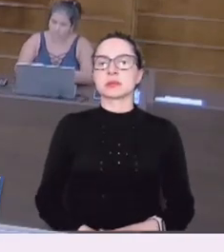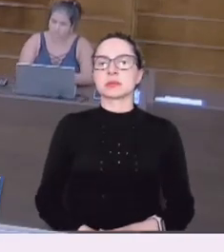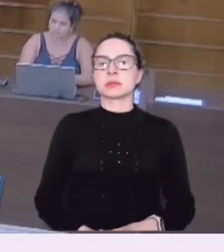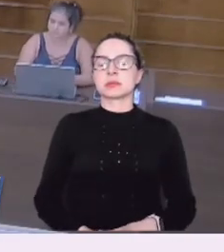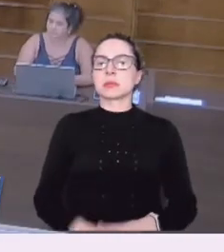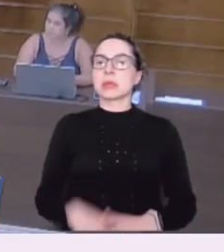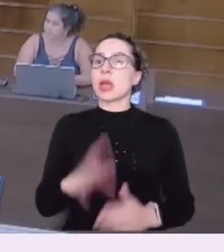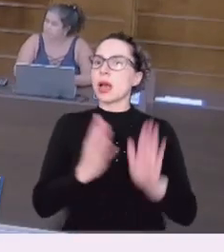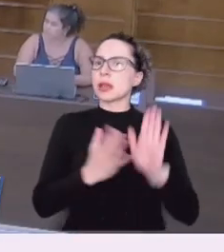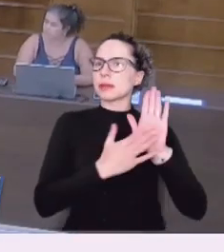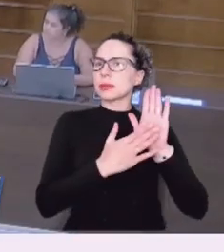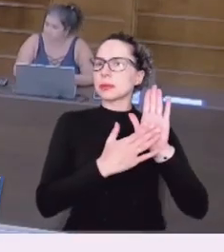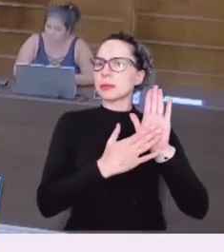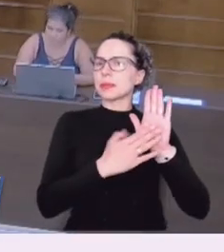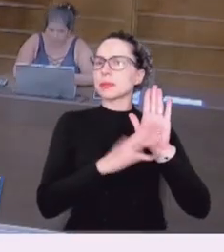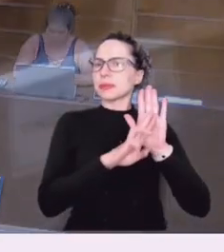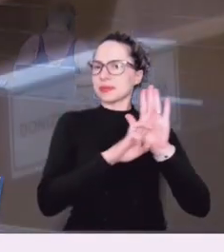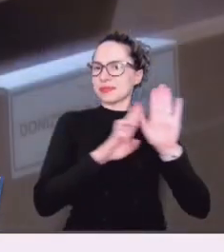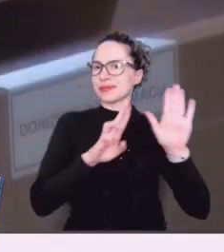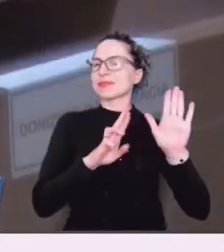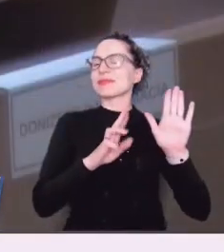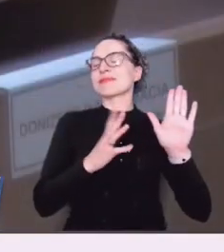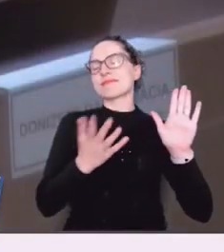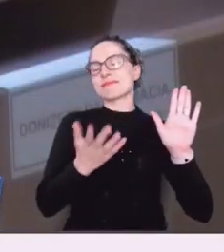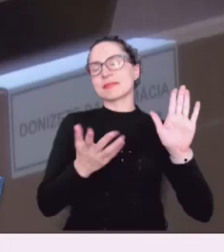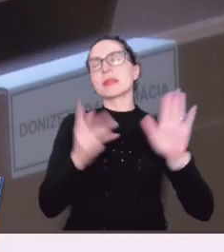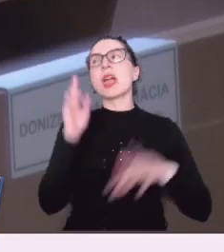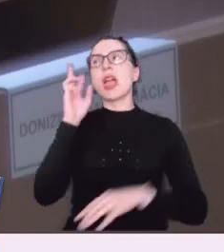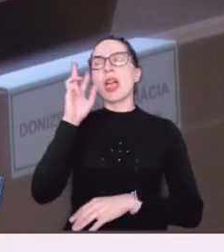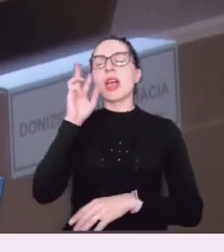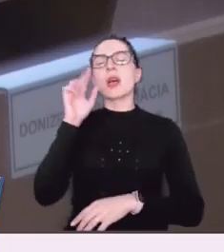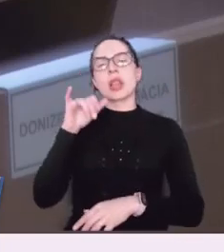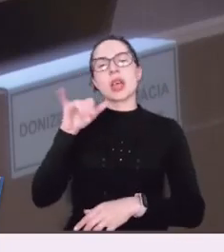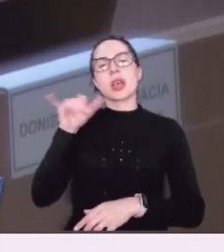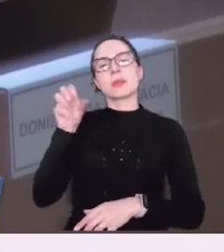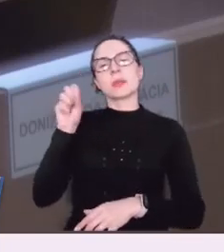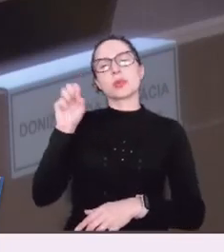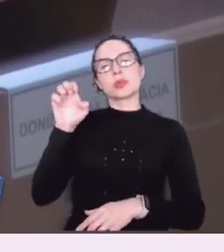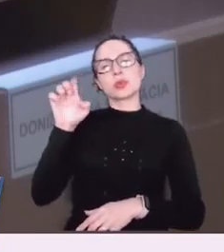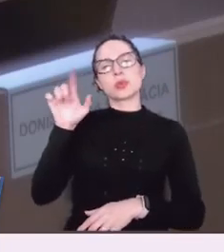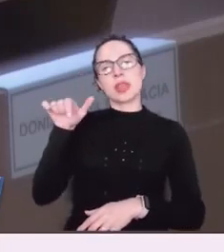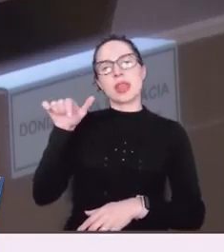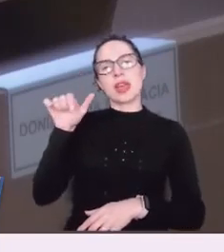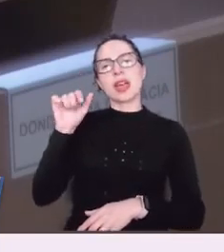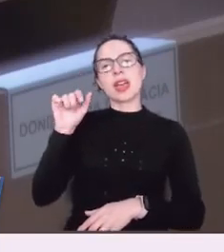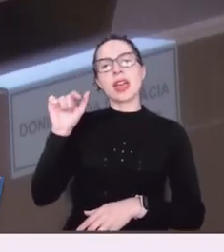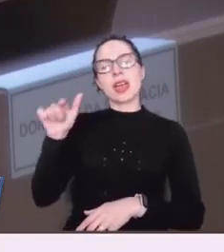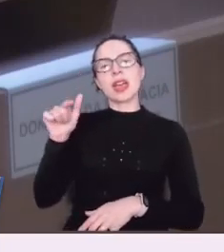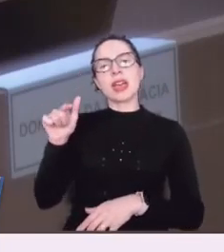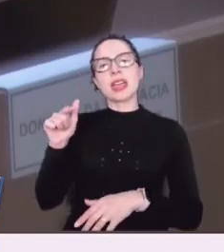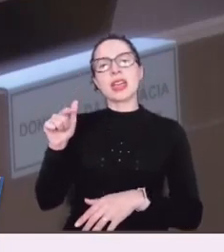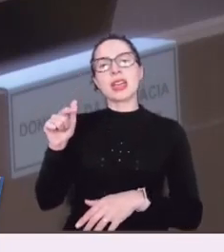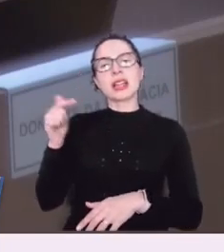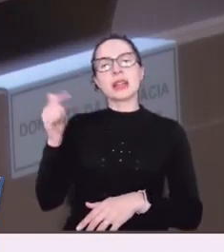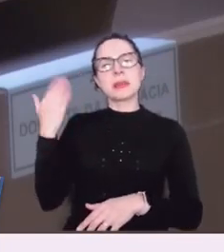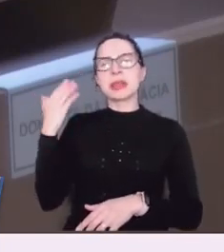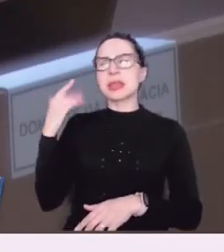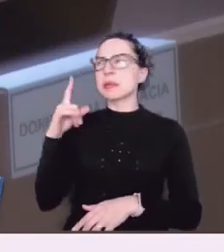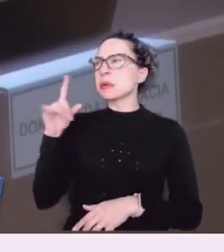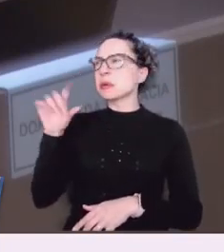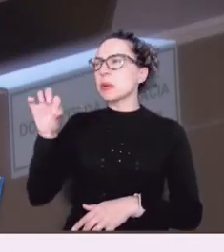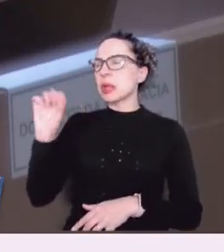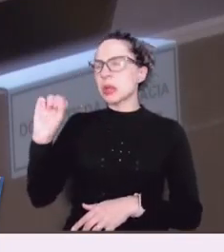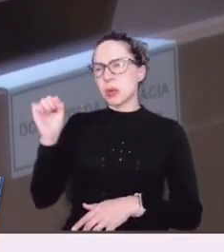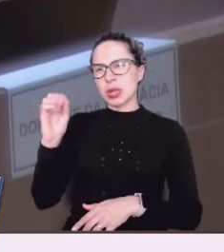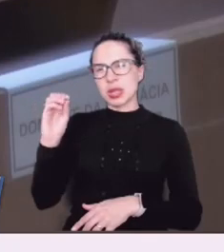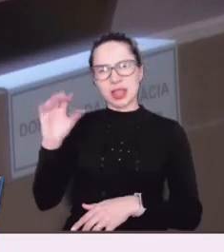propositura, né? E lembro do Zé Ramon Ribeiro, na época eu trabalhava no Somerciel, isso em 1980, e eles